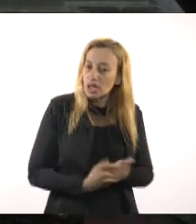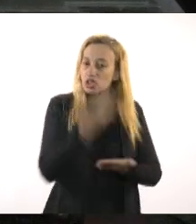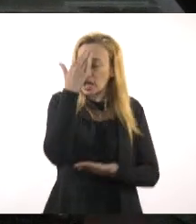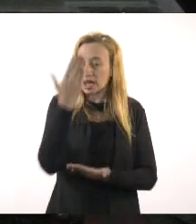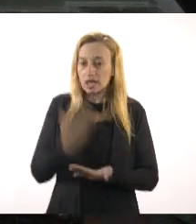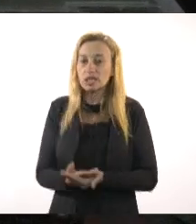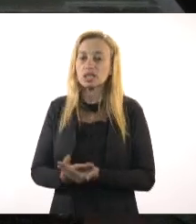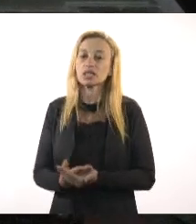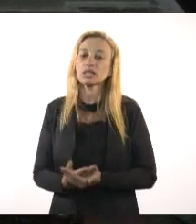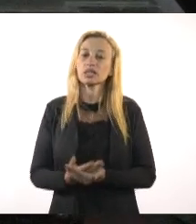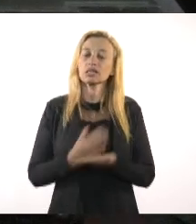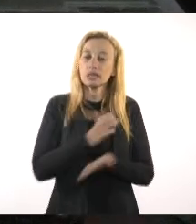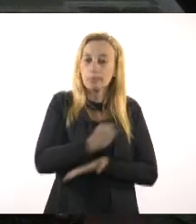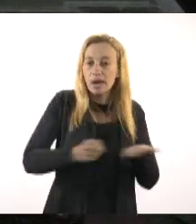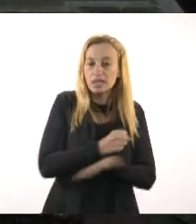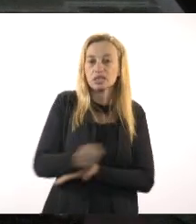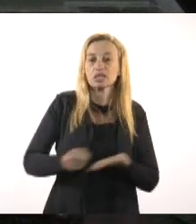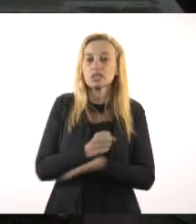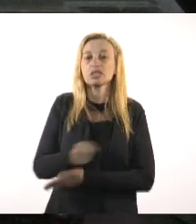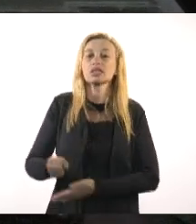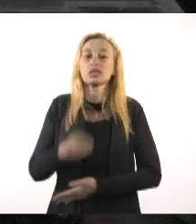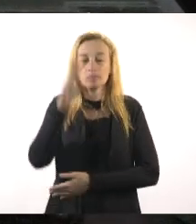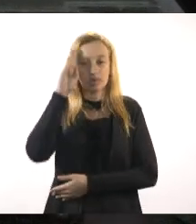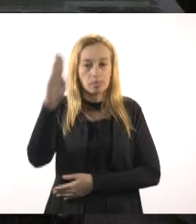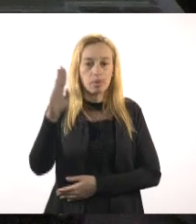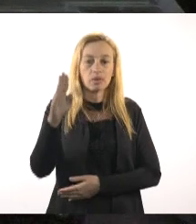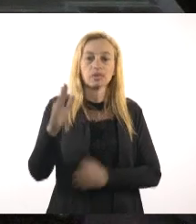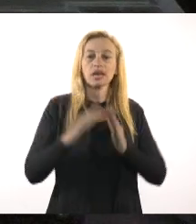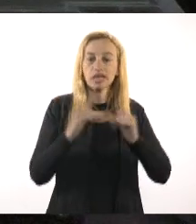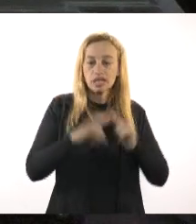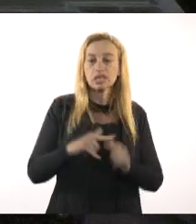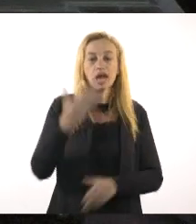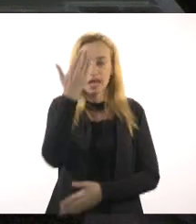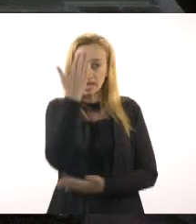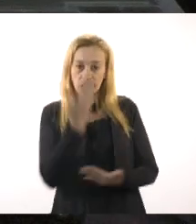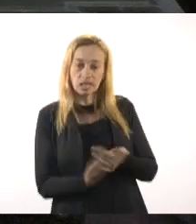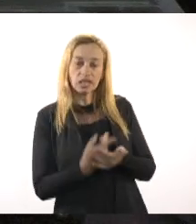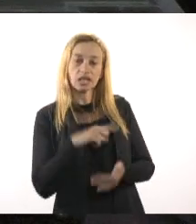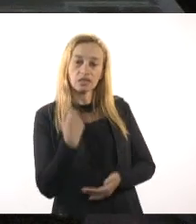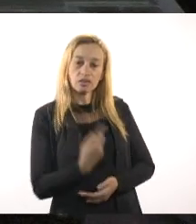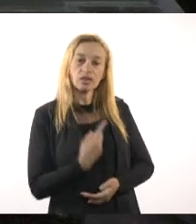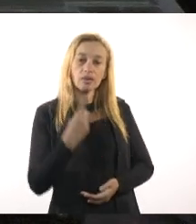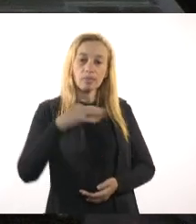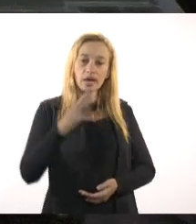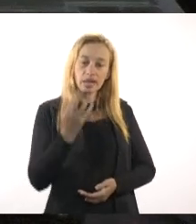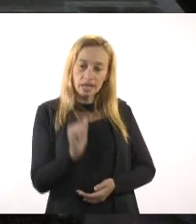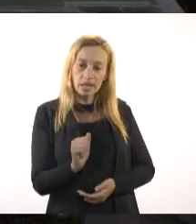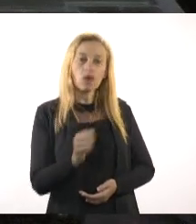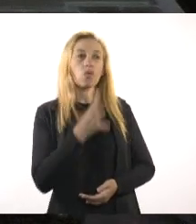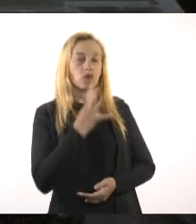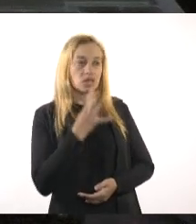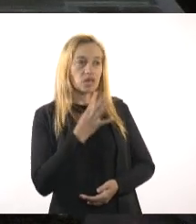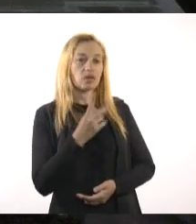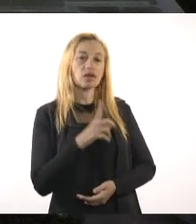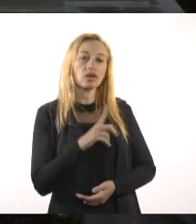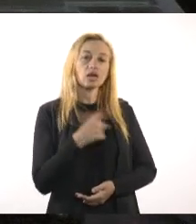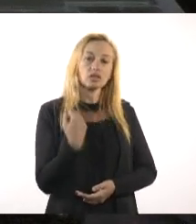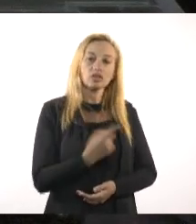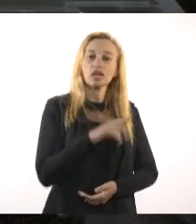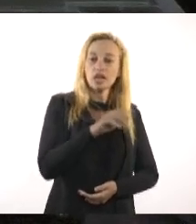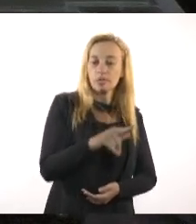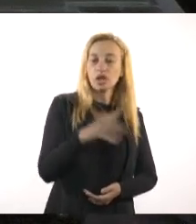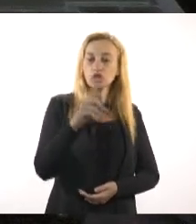igreja. Acredito que minha querida Maria Cristina Sá, que conheceu a nossa irmã Dulce tão bem e trabalhou em conjunto com